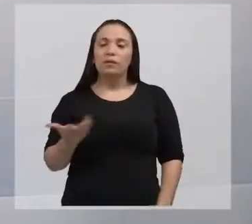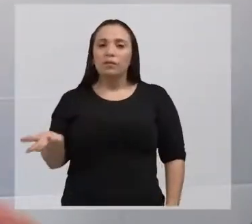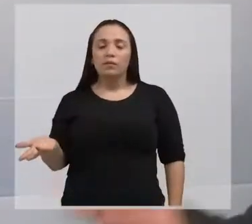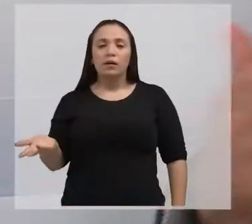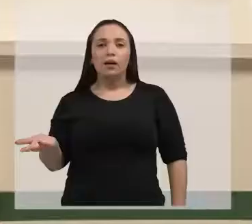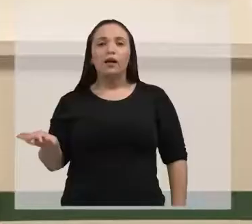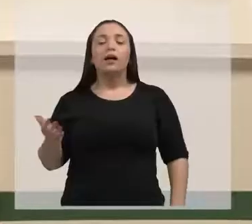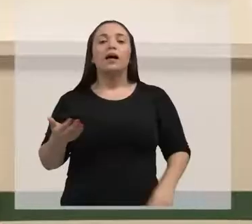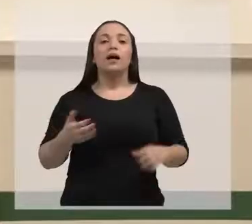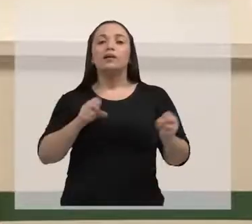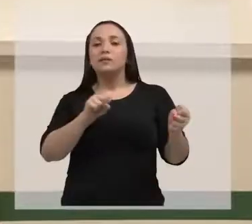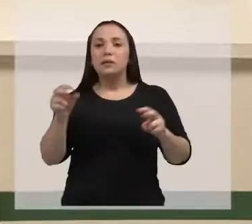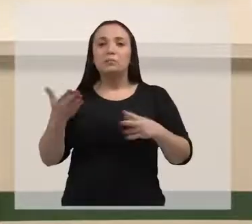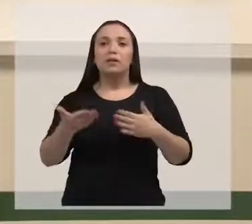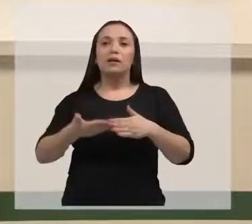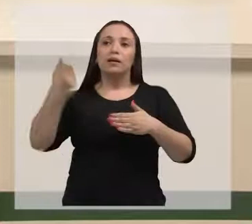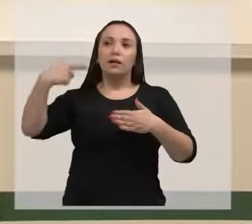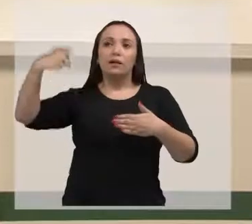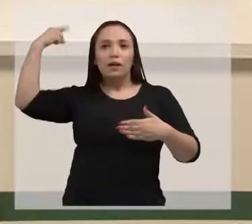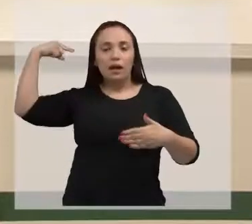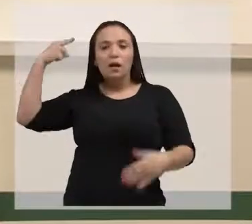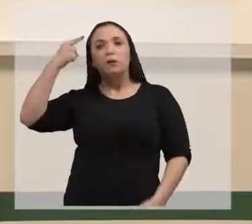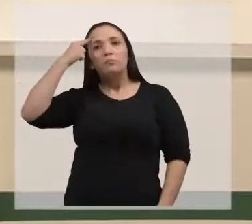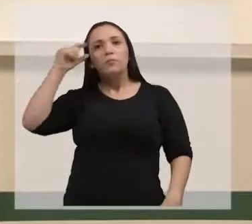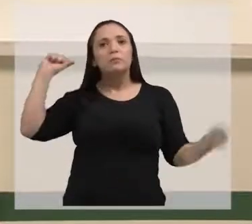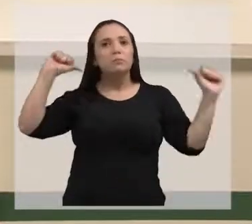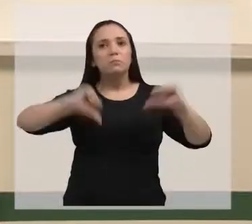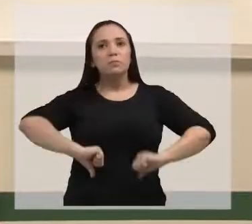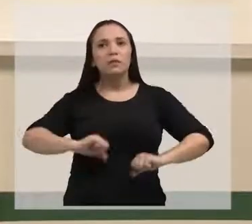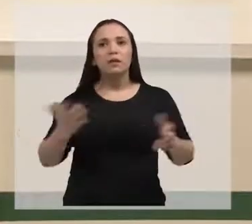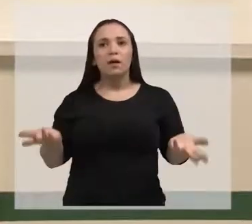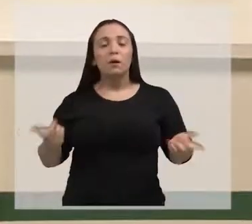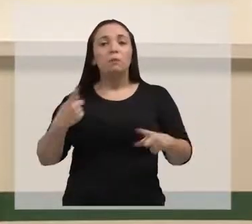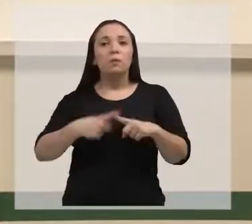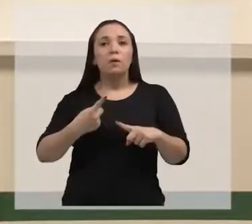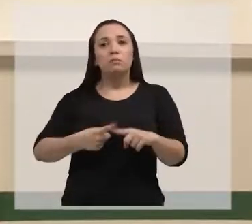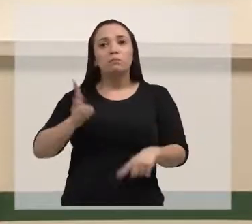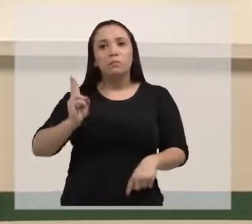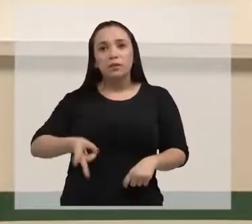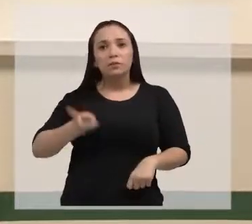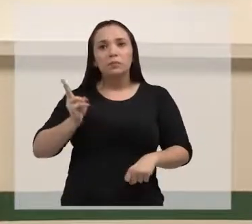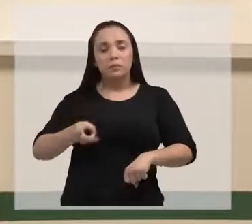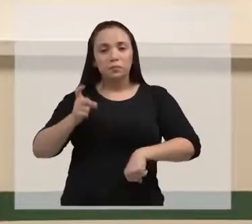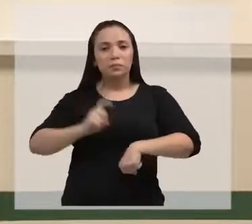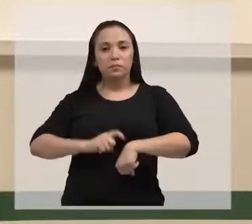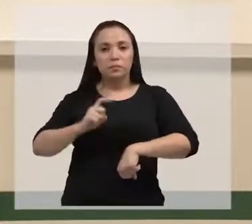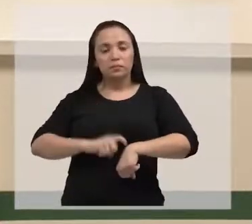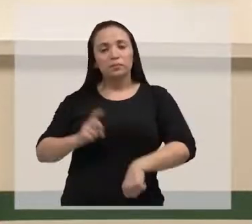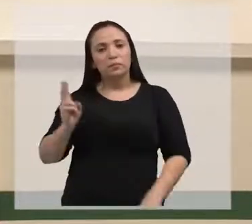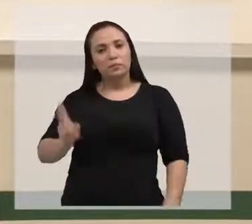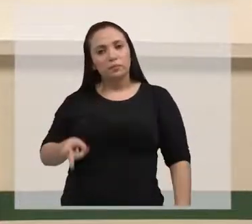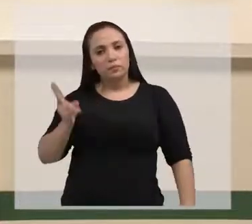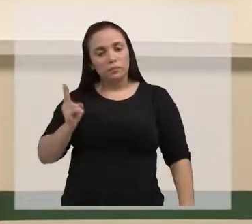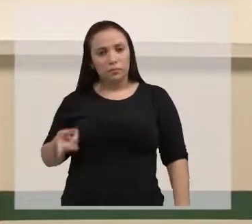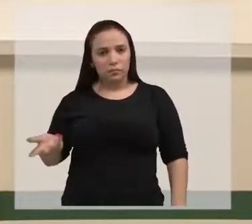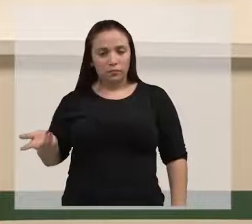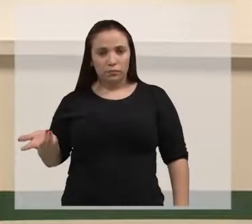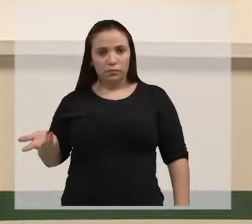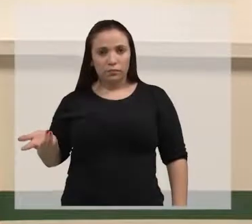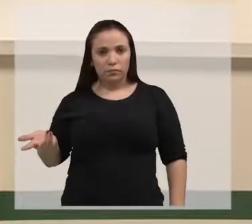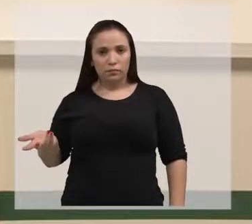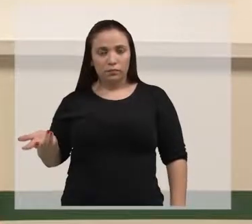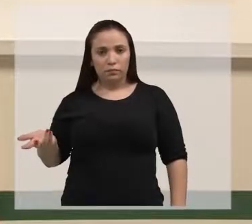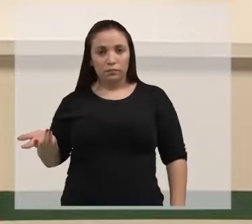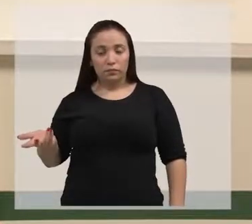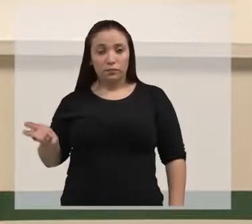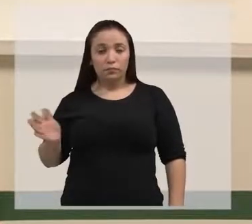pior mais, Semana retrasada, nós achamos que já estávamos no pior momento, quer dizer... É porque é o mesmo momento que só piora, né? Só piora. Pra você ter uma